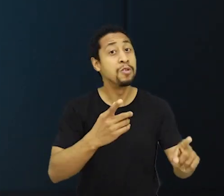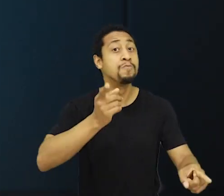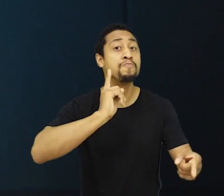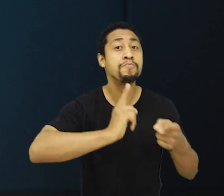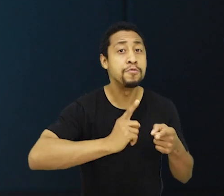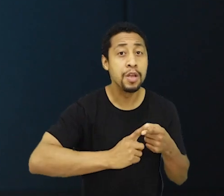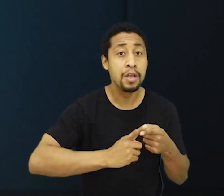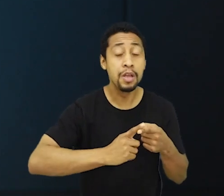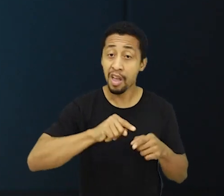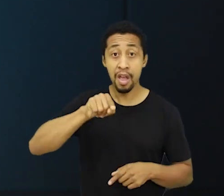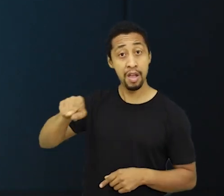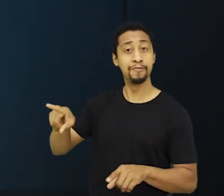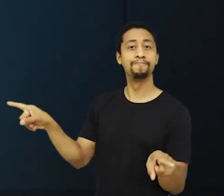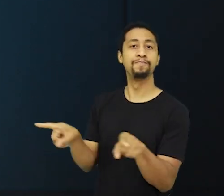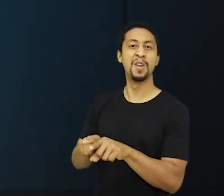Ele faria